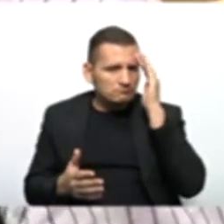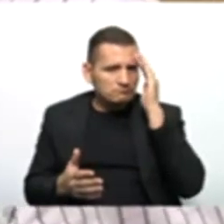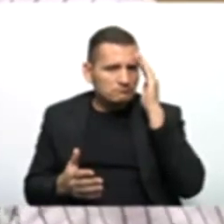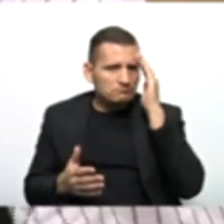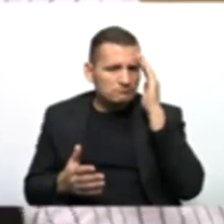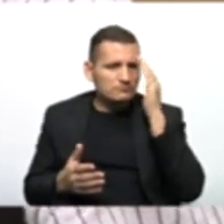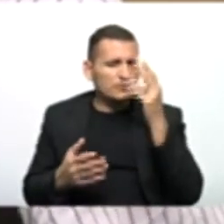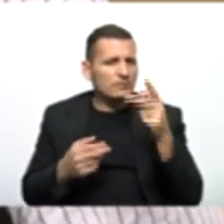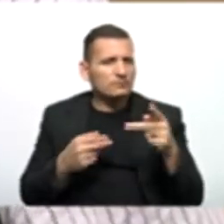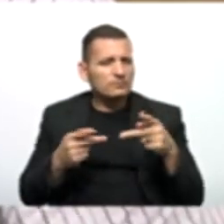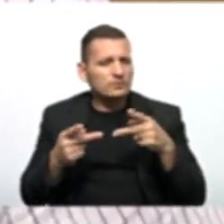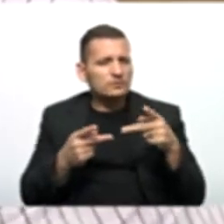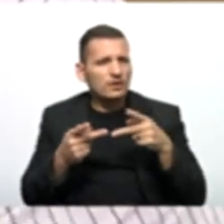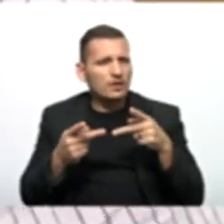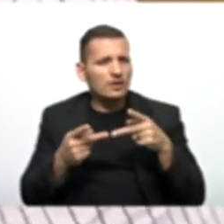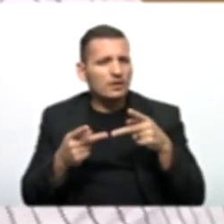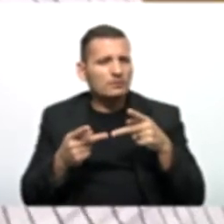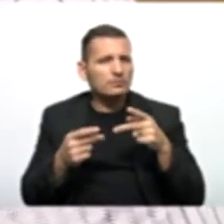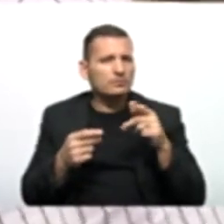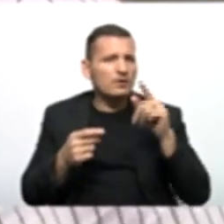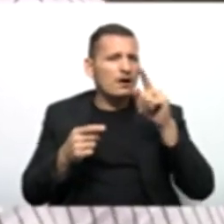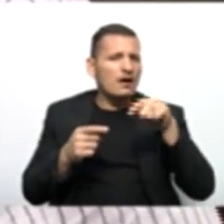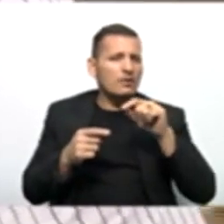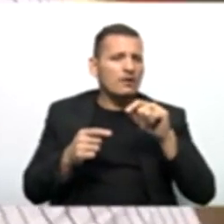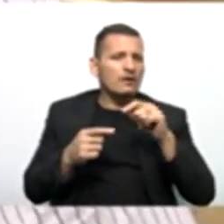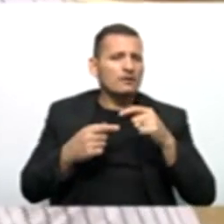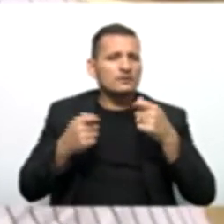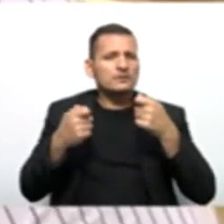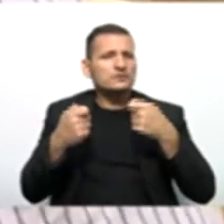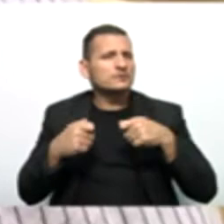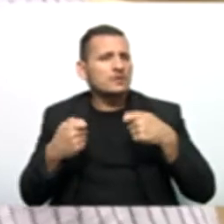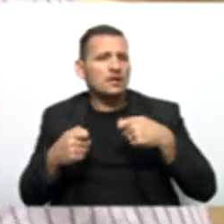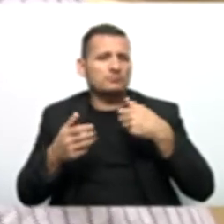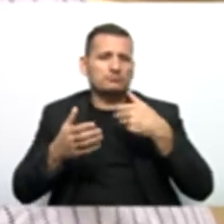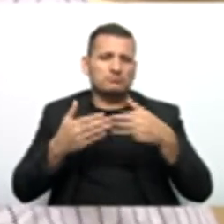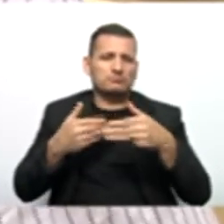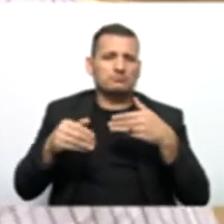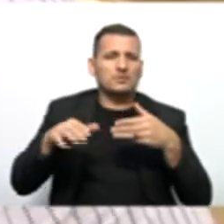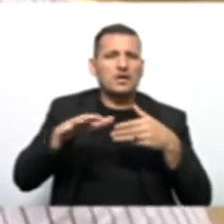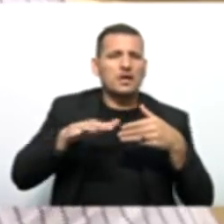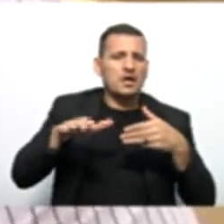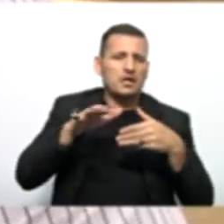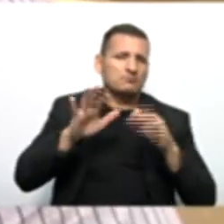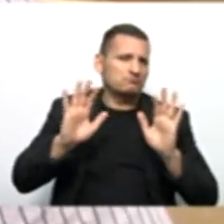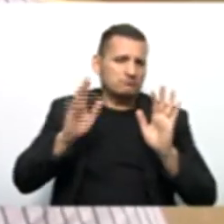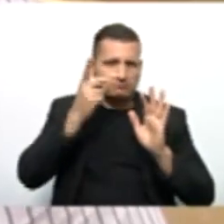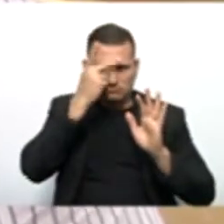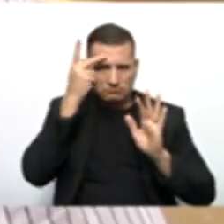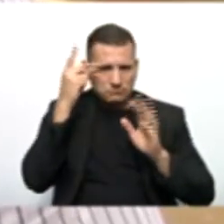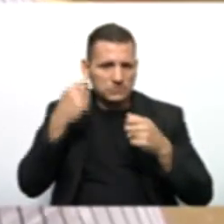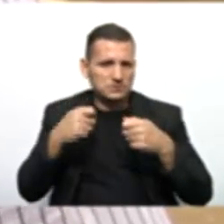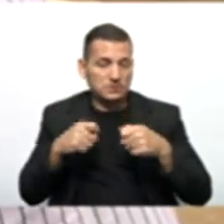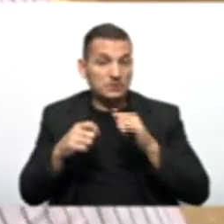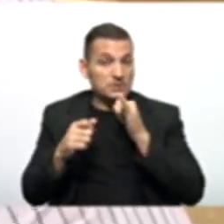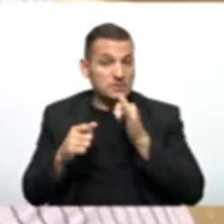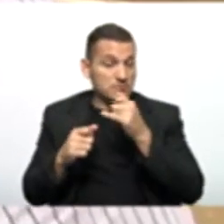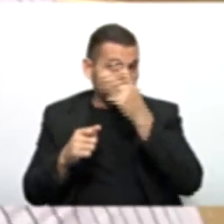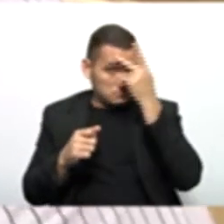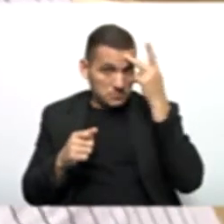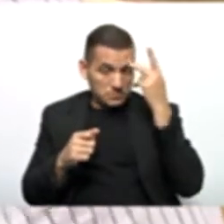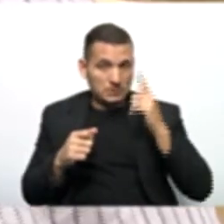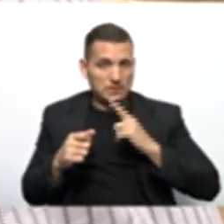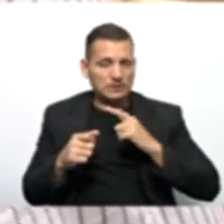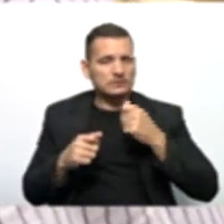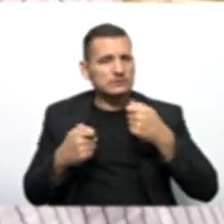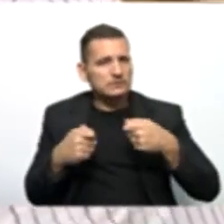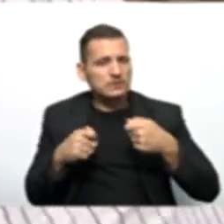cotidiano, projeto é a realização de uma necessidade para qualquer área. Para a pessoa é uma necessidade. Se a pessoa tem uma necessidade, uma área